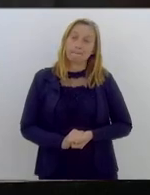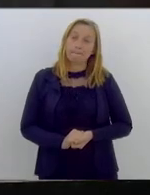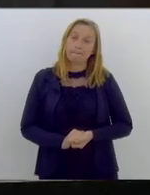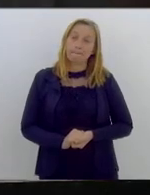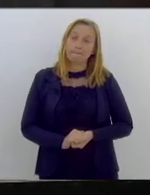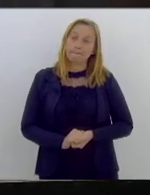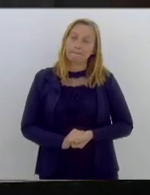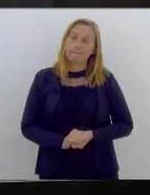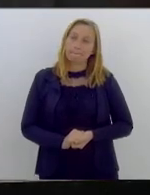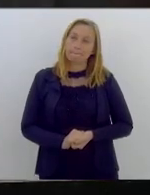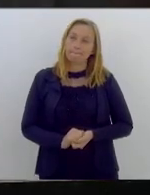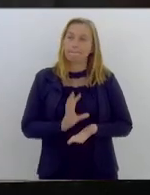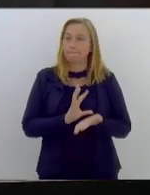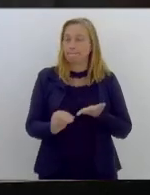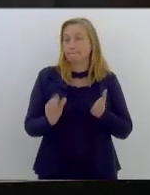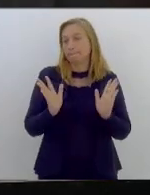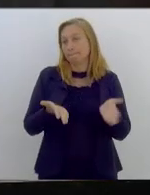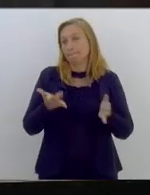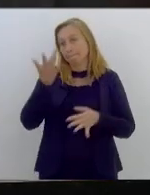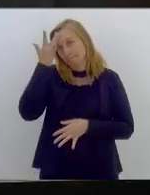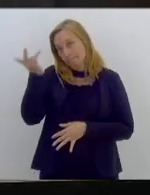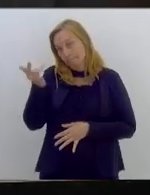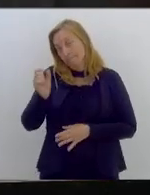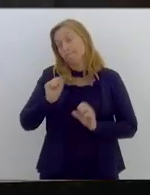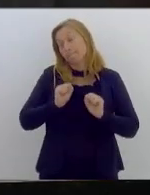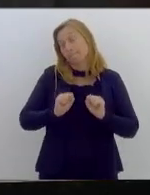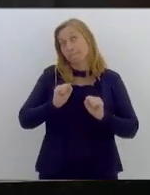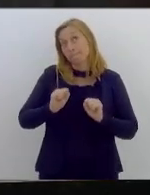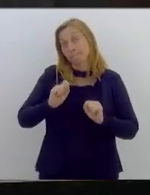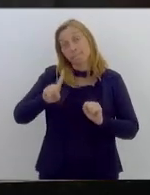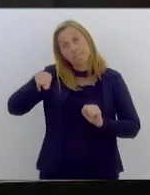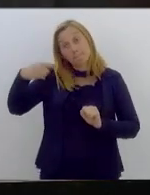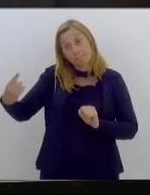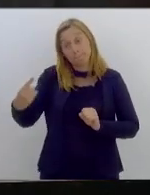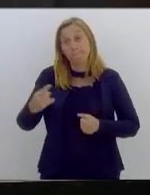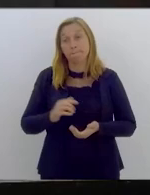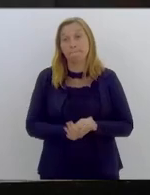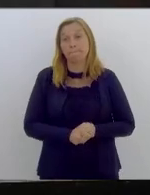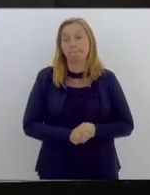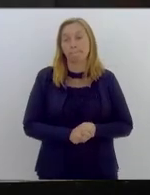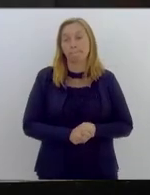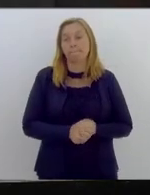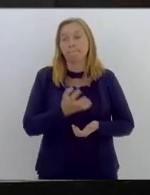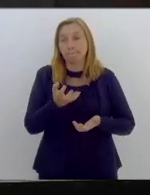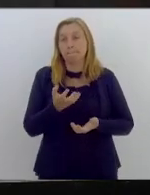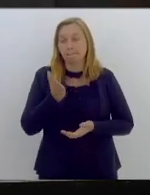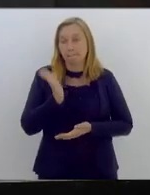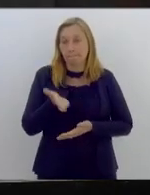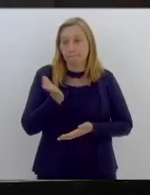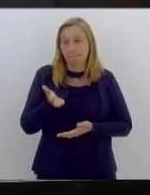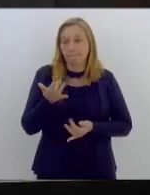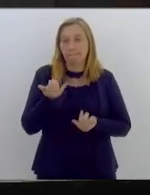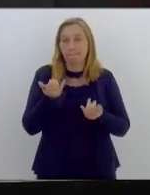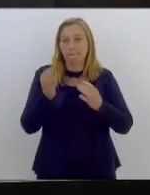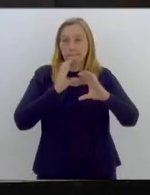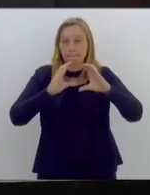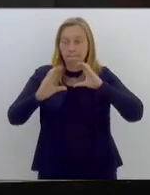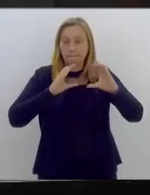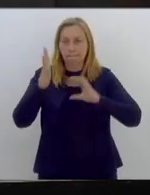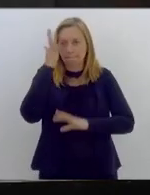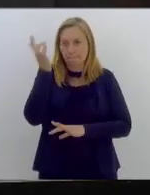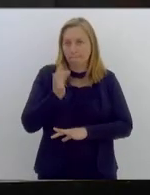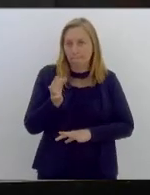pelo que tem em pauta de hoje, amanhã, e o que poderá vir à pauta, e queria já fazer uma comunicação que eu não sei se